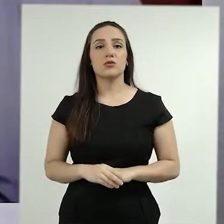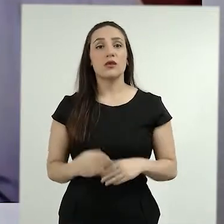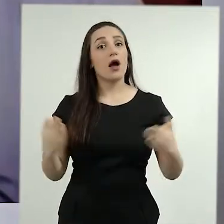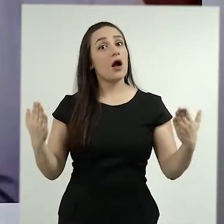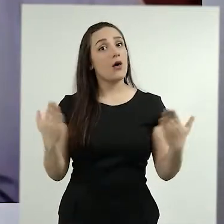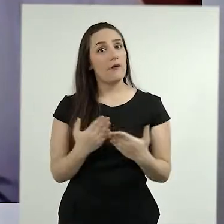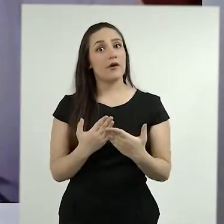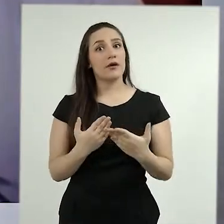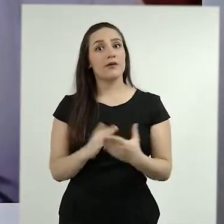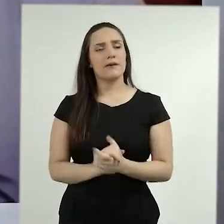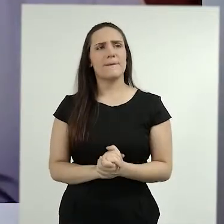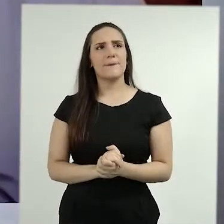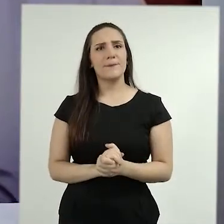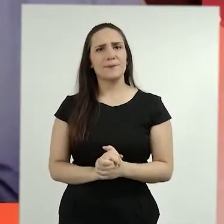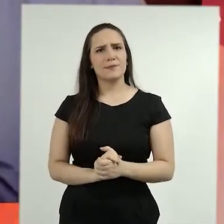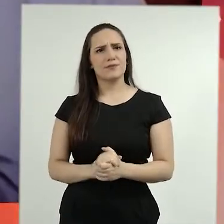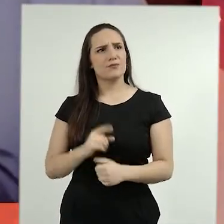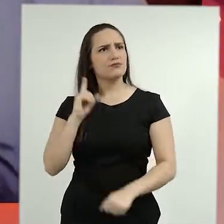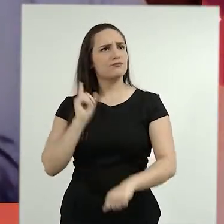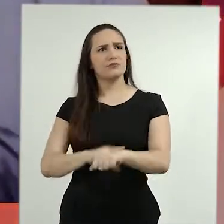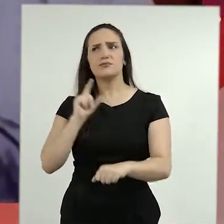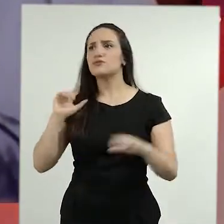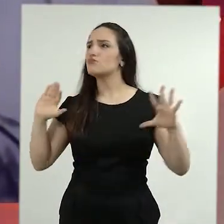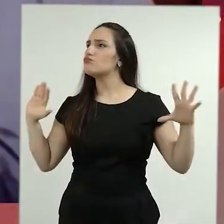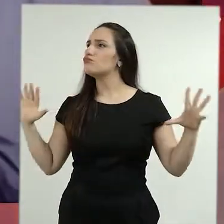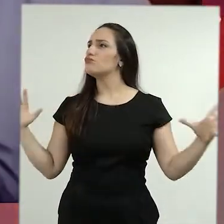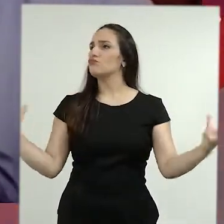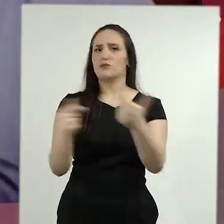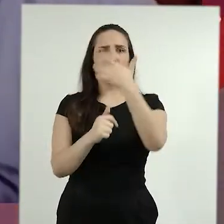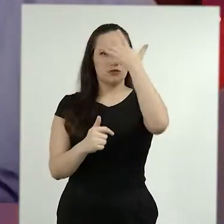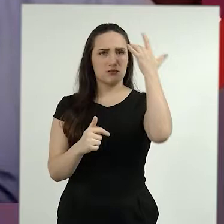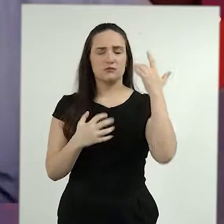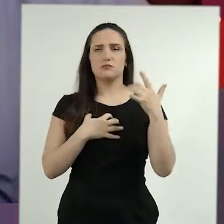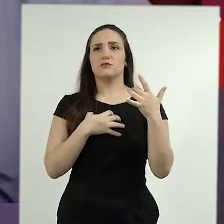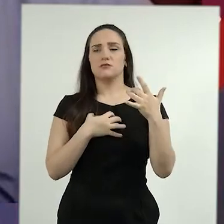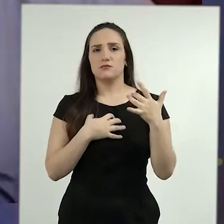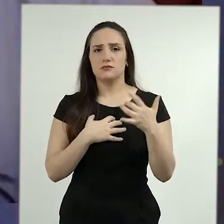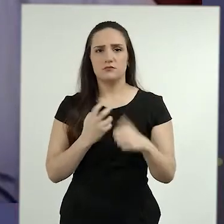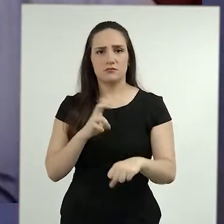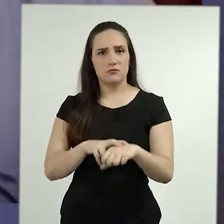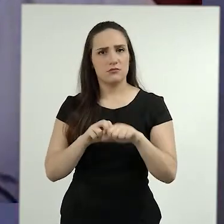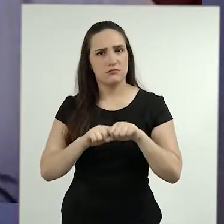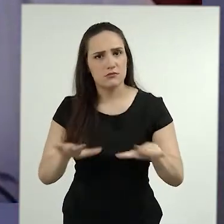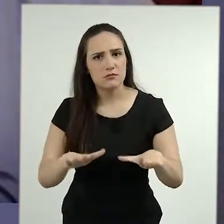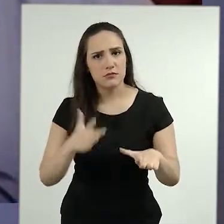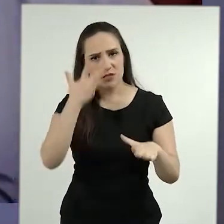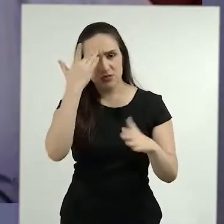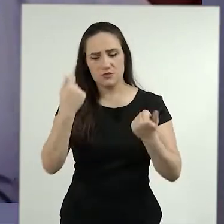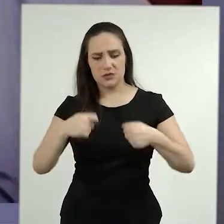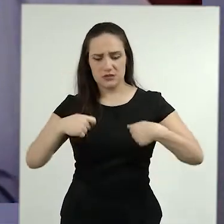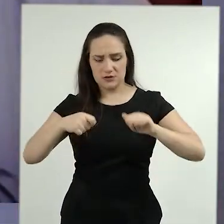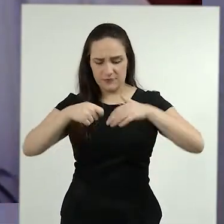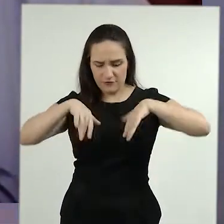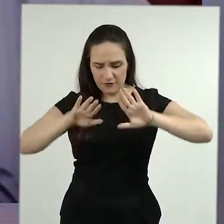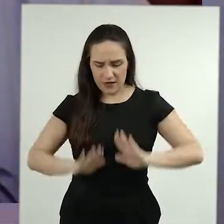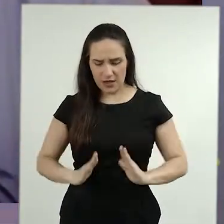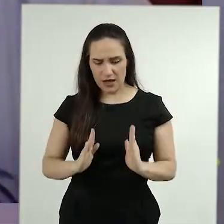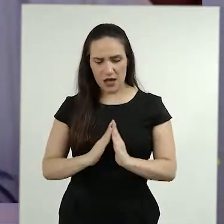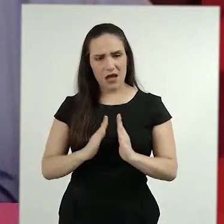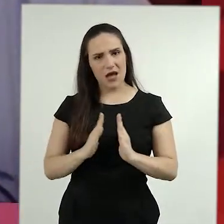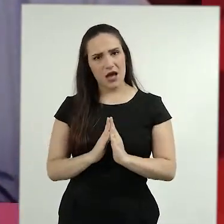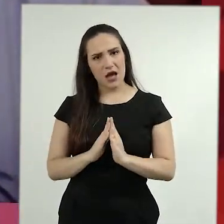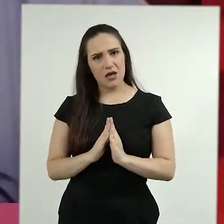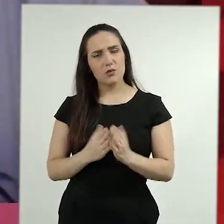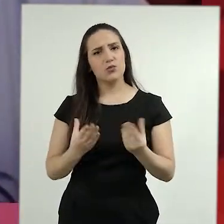Danilo, quando vocês quando caiu a ficha de vocês a respeito de que a pandemia chegou, de que as pessoas teriam que fazer